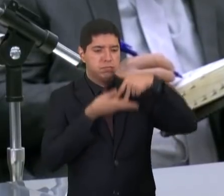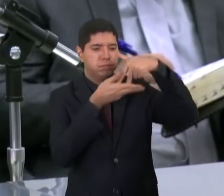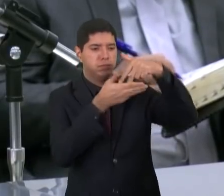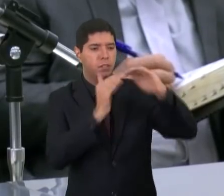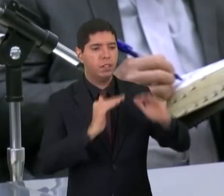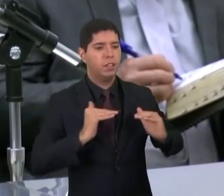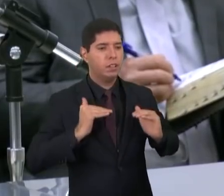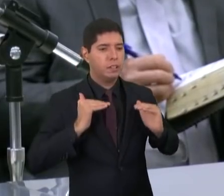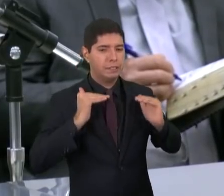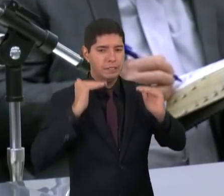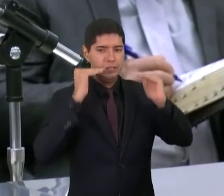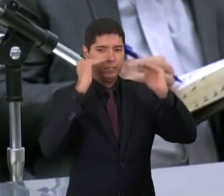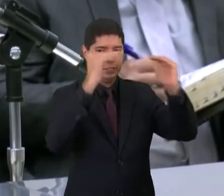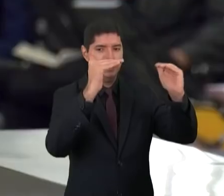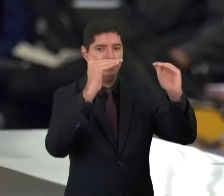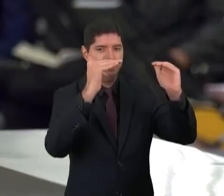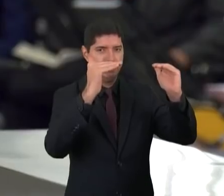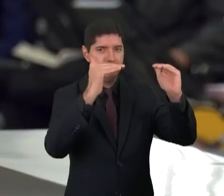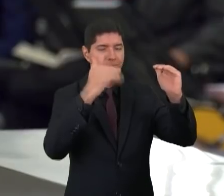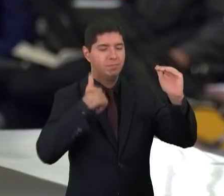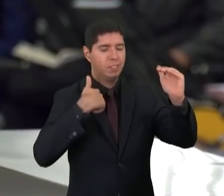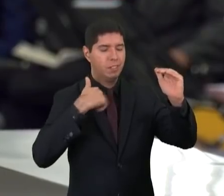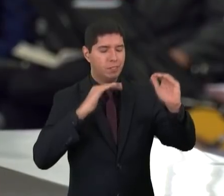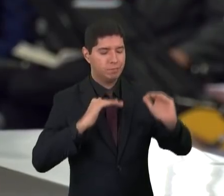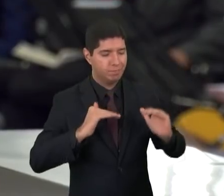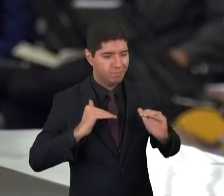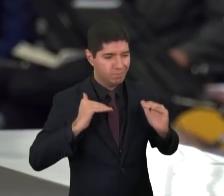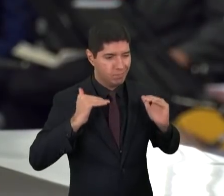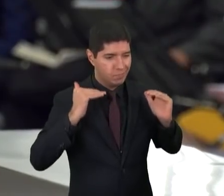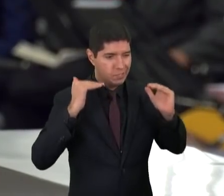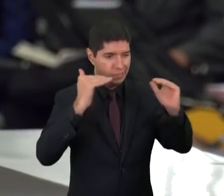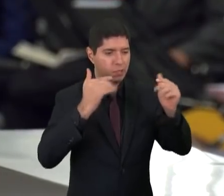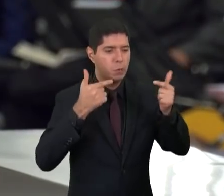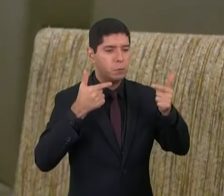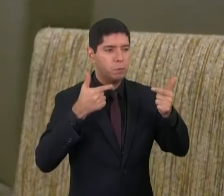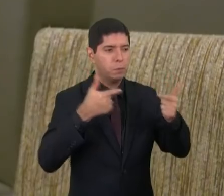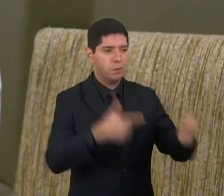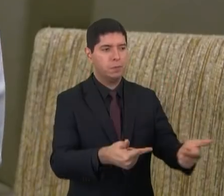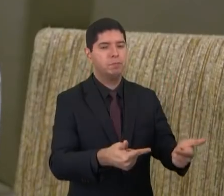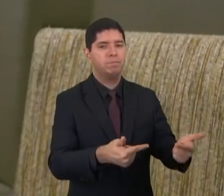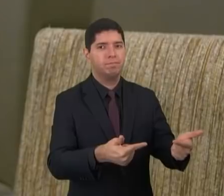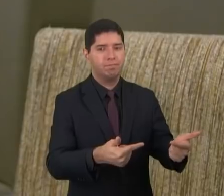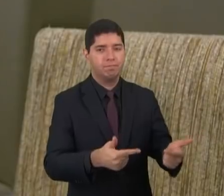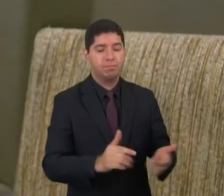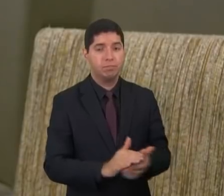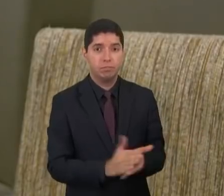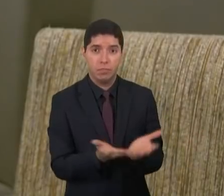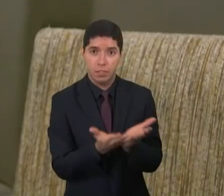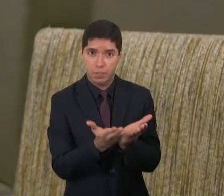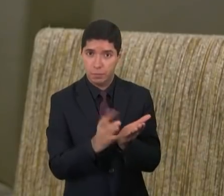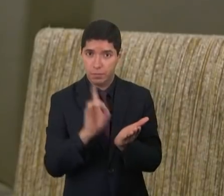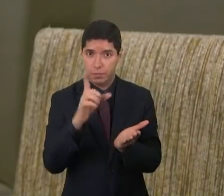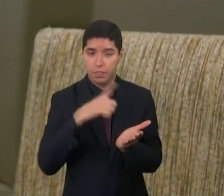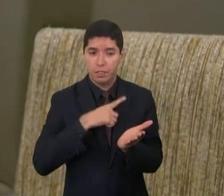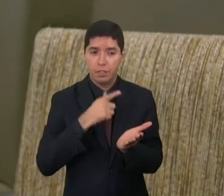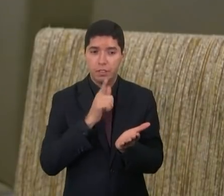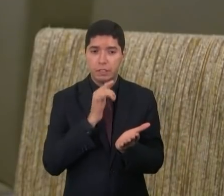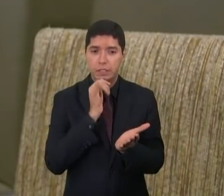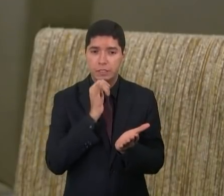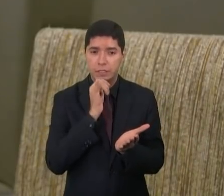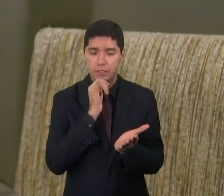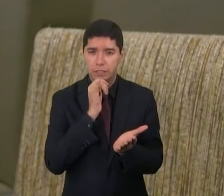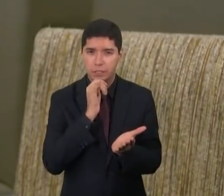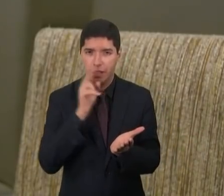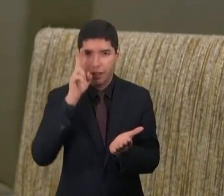Deus te colocará acima deles. E a Bíblia tem exemplos disso. Os irmãos de José